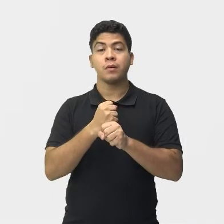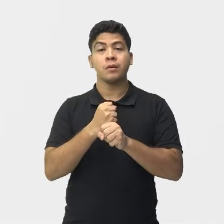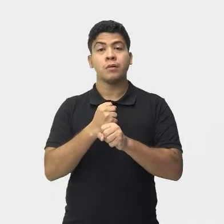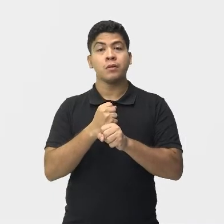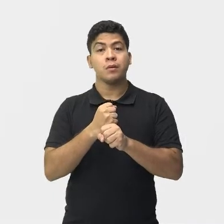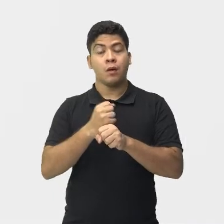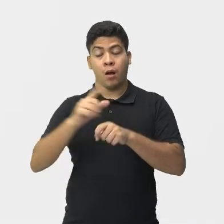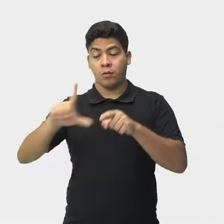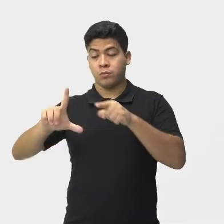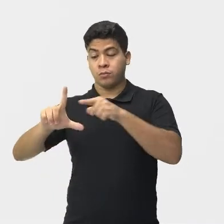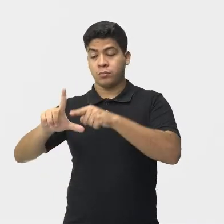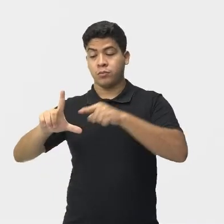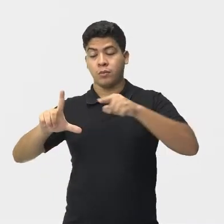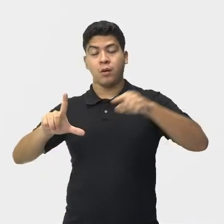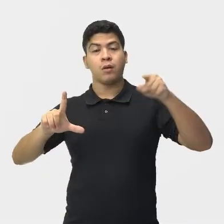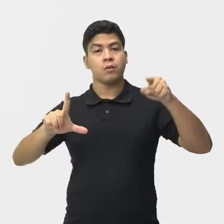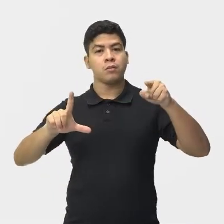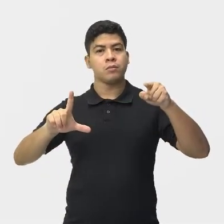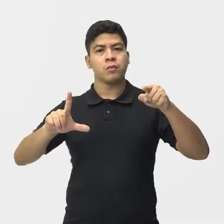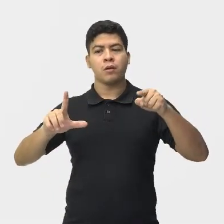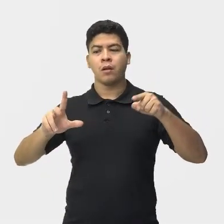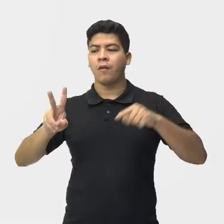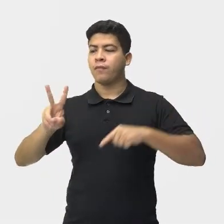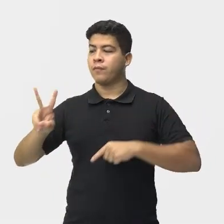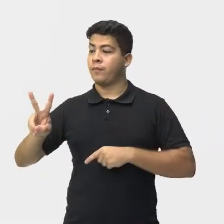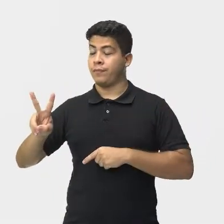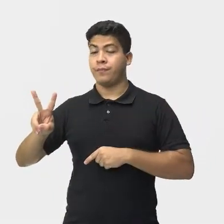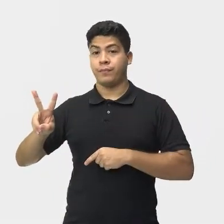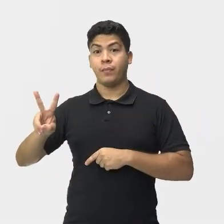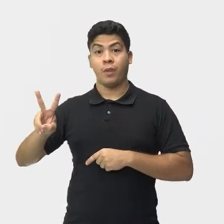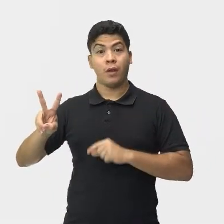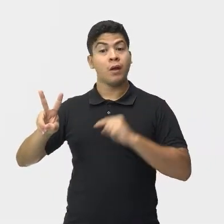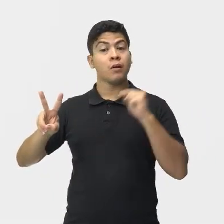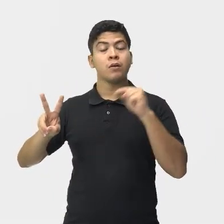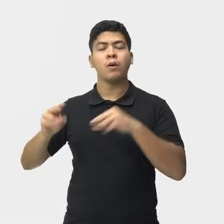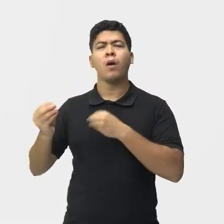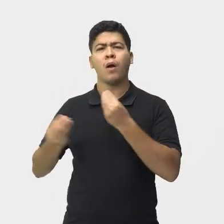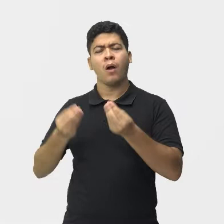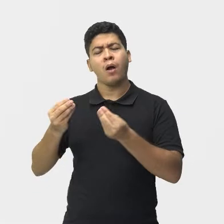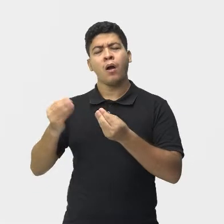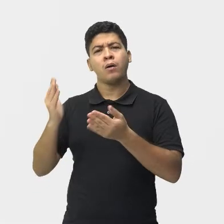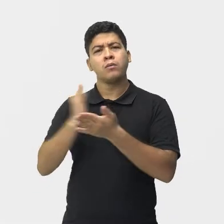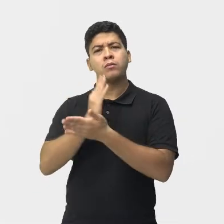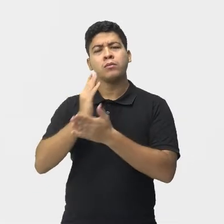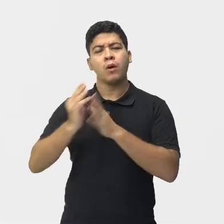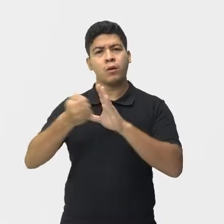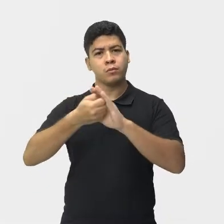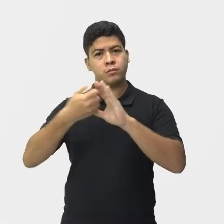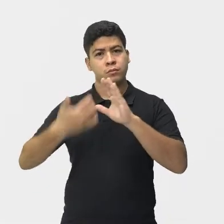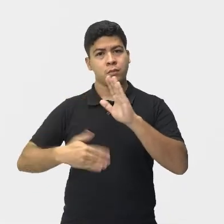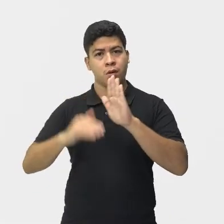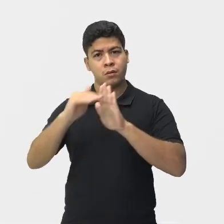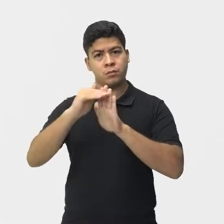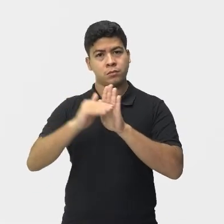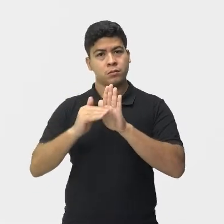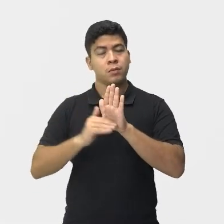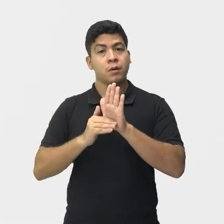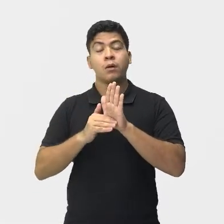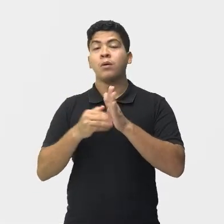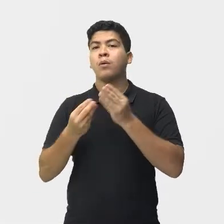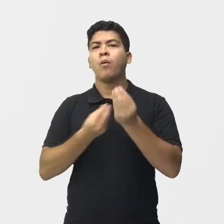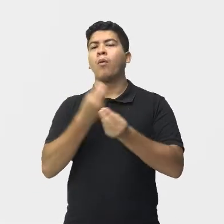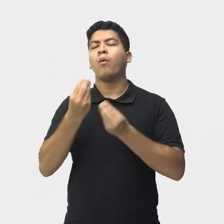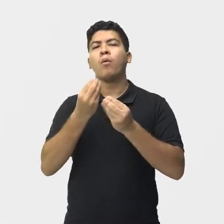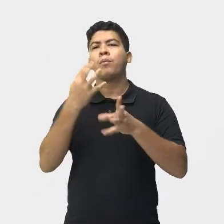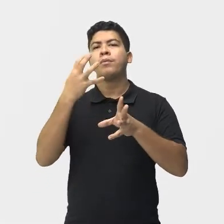do gráfico da velocidade. Porque é uma das propriedades do gráfico da velocidade nós podermos calcular